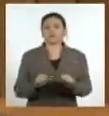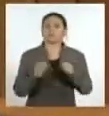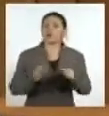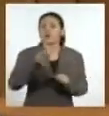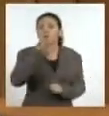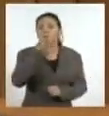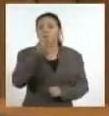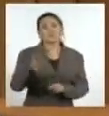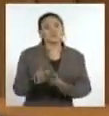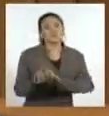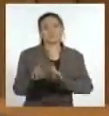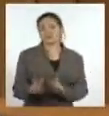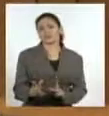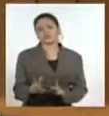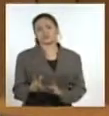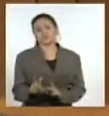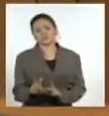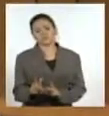alguns